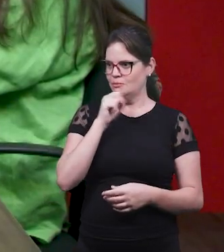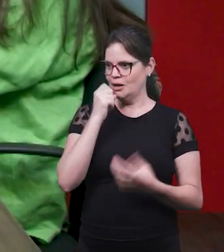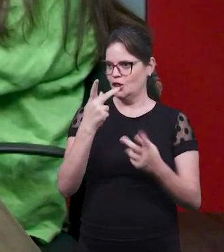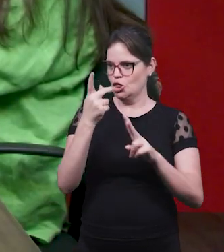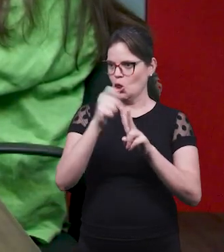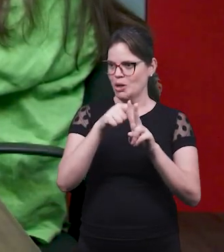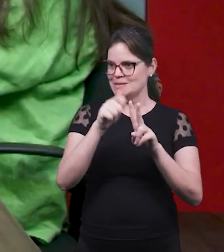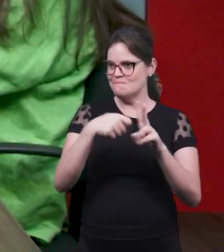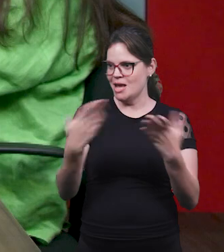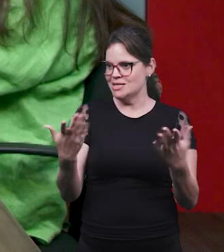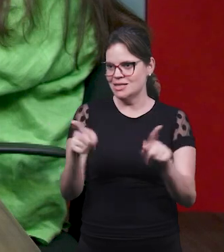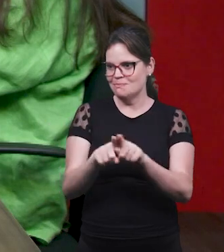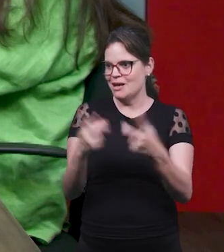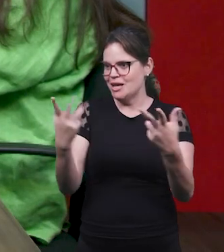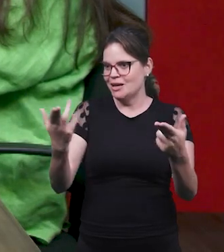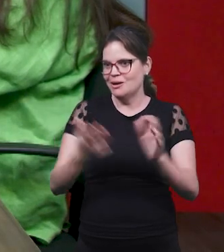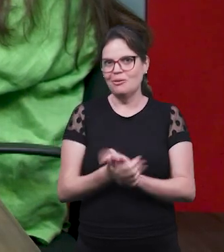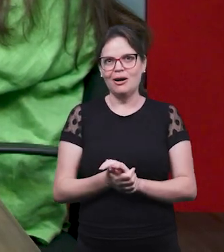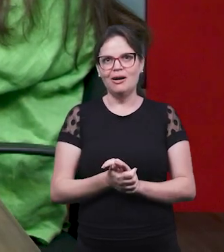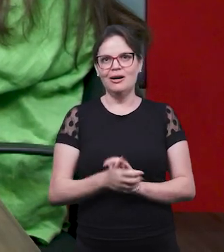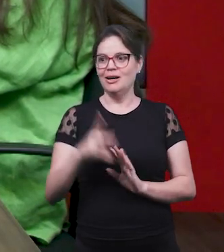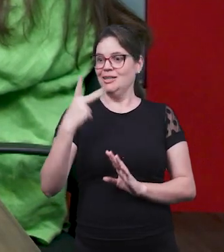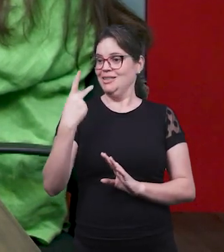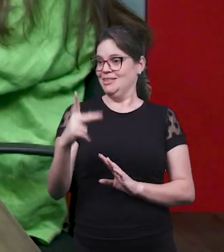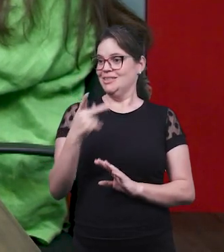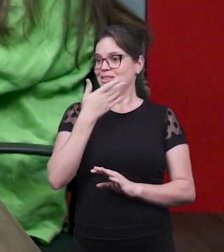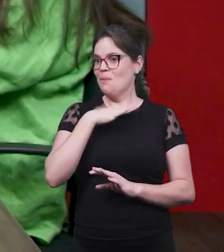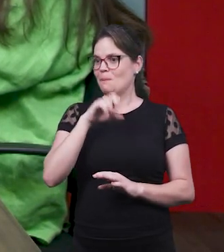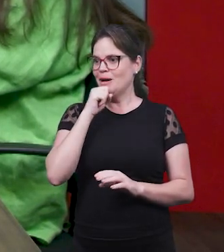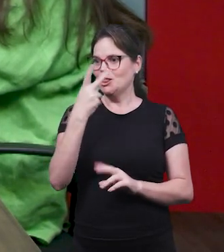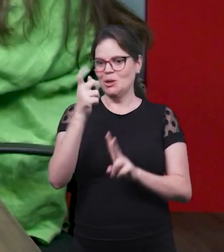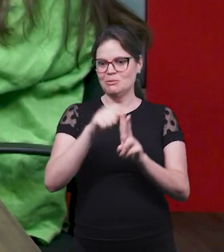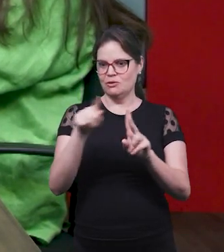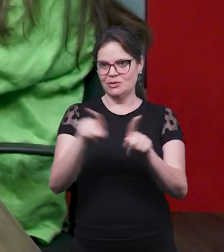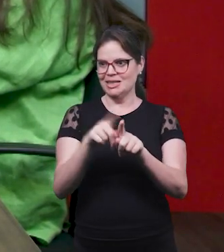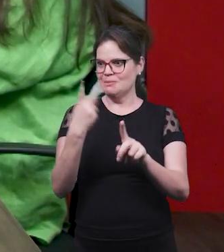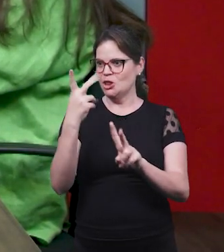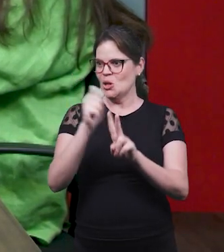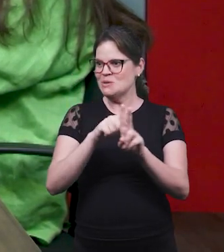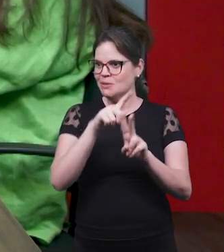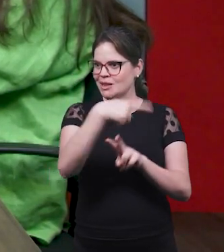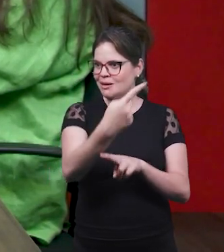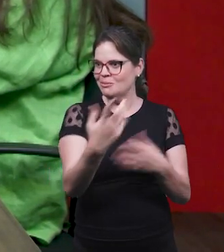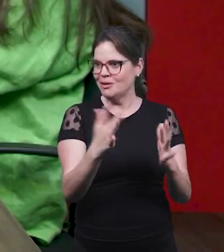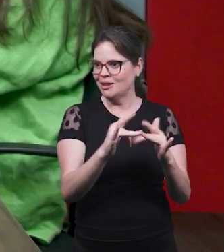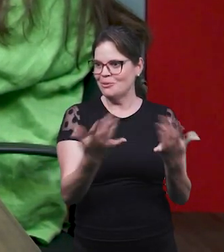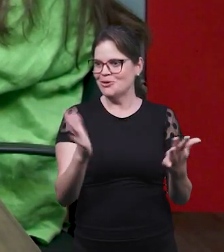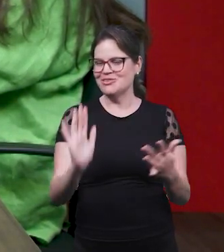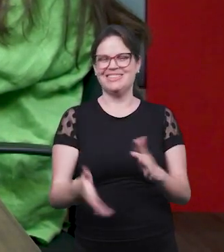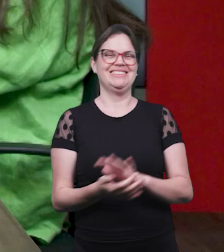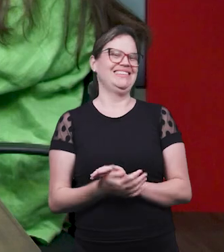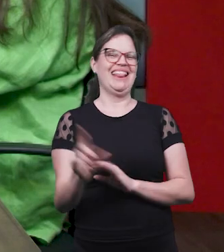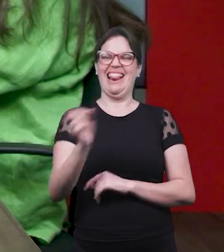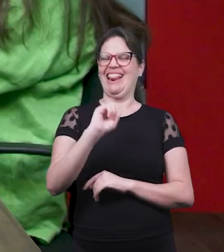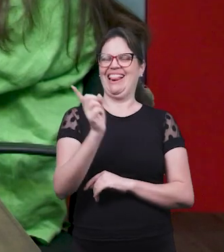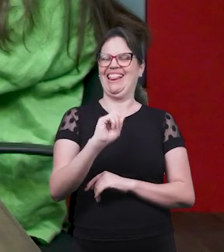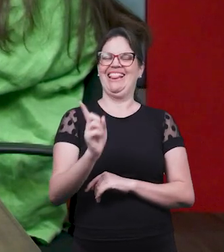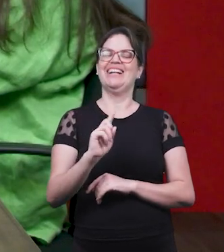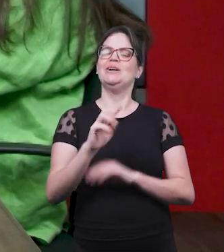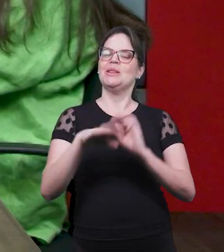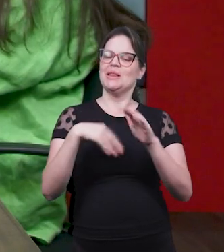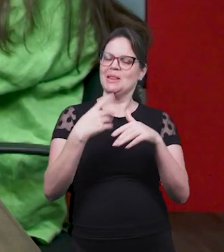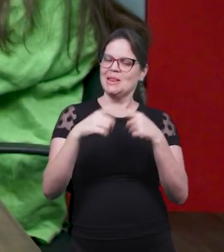meses, tem Valéria em Salvador. Não chegou nessa rapidez. Tanto. Mas assim, inclusive